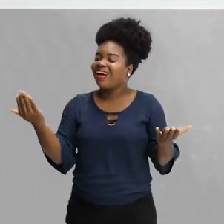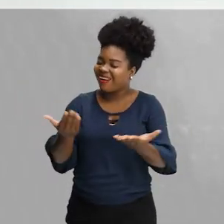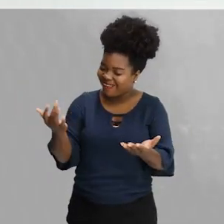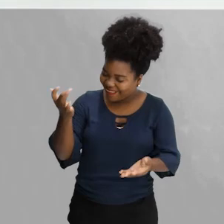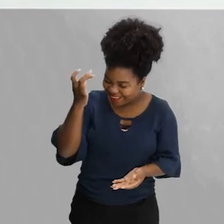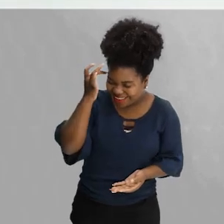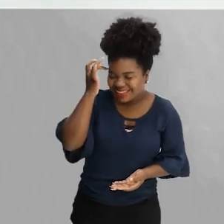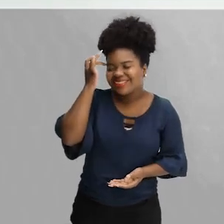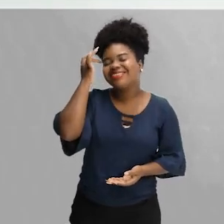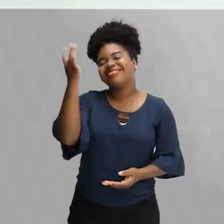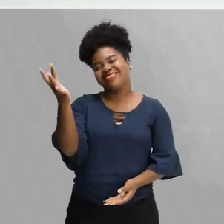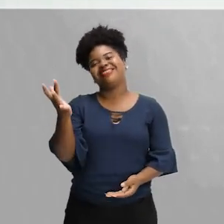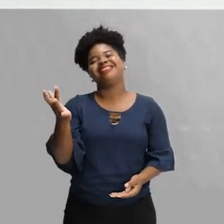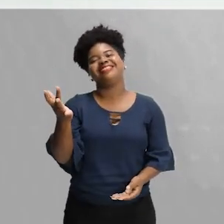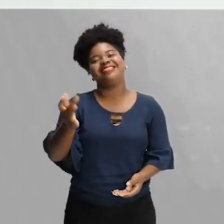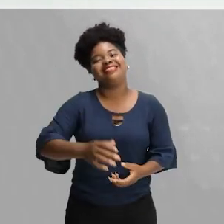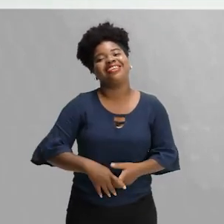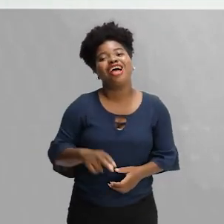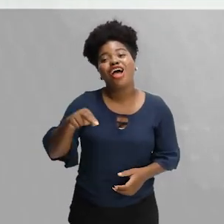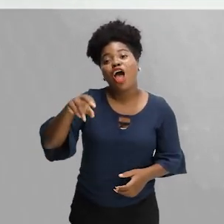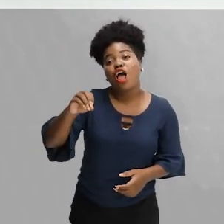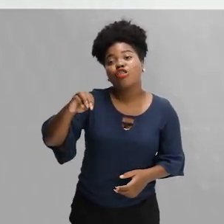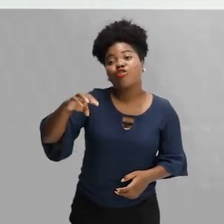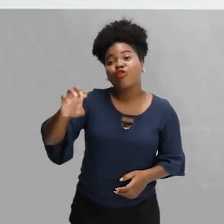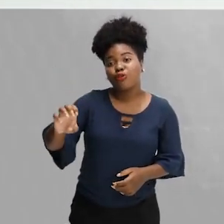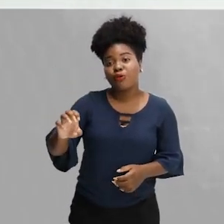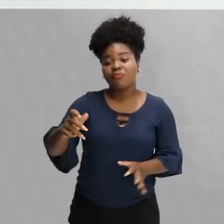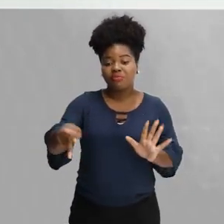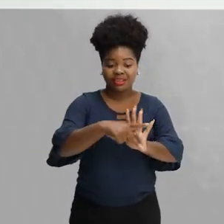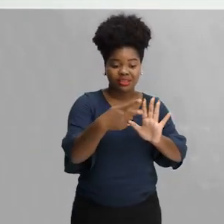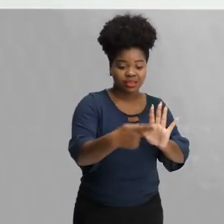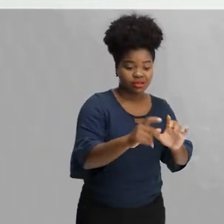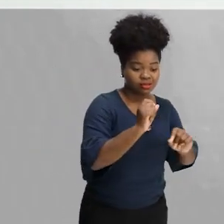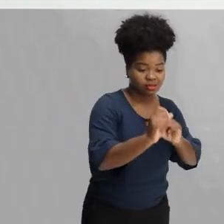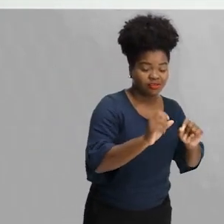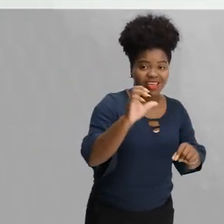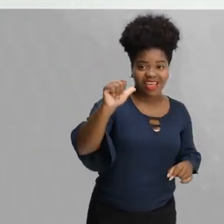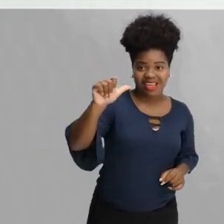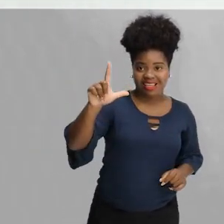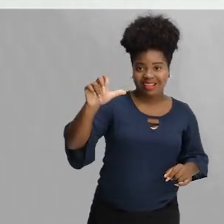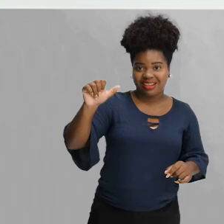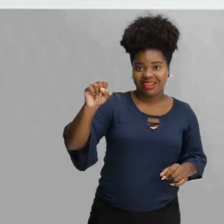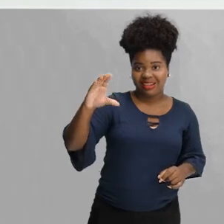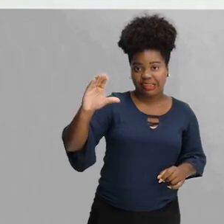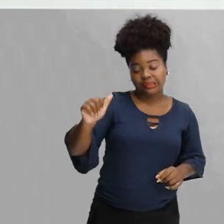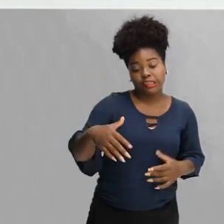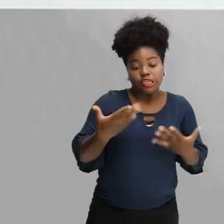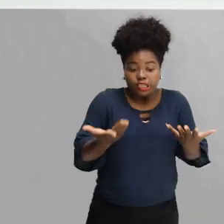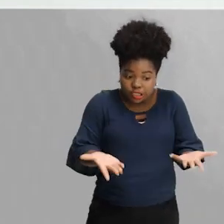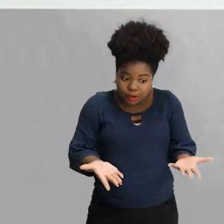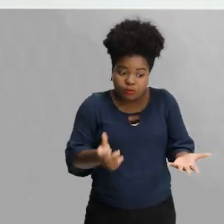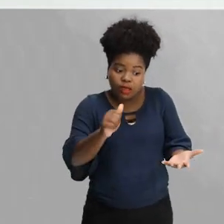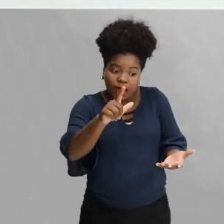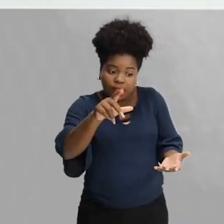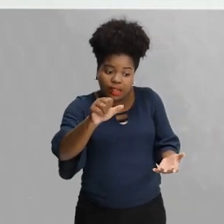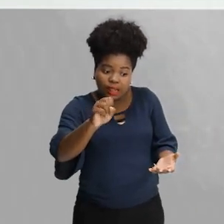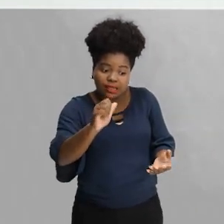né? Nome é uma província pertencente ao Alasca. Então, se está no Alasca, é quente ou